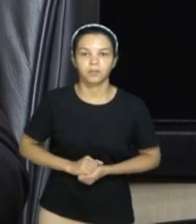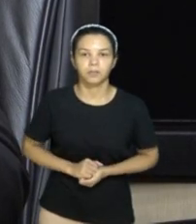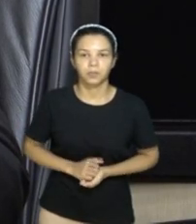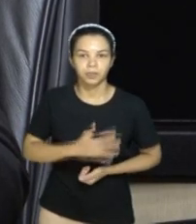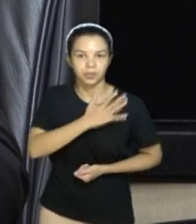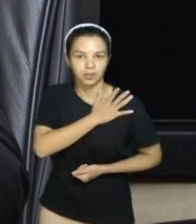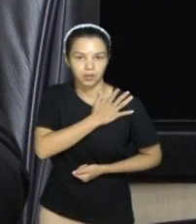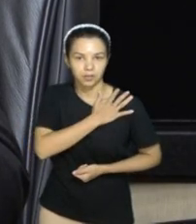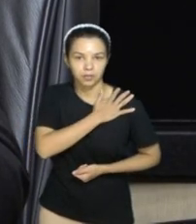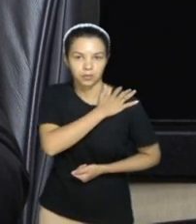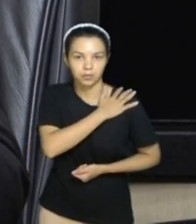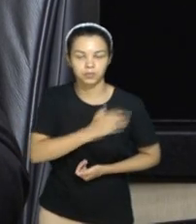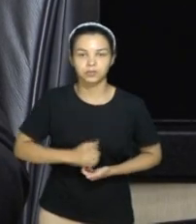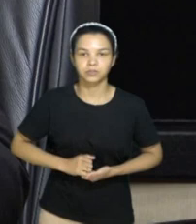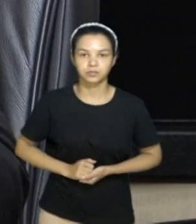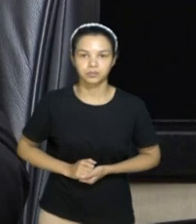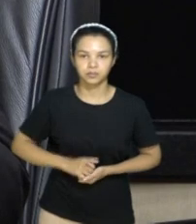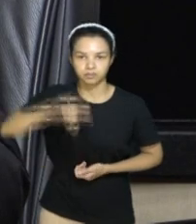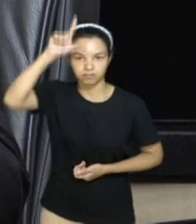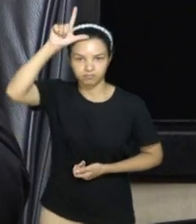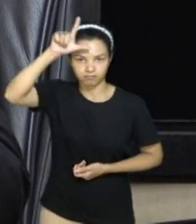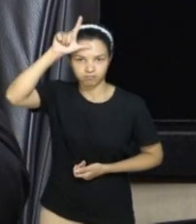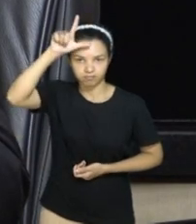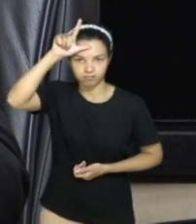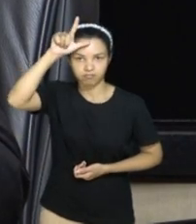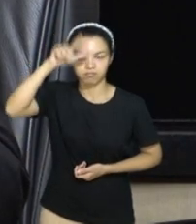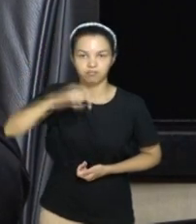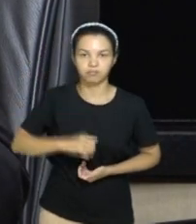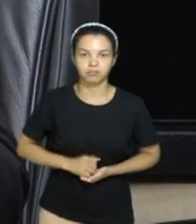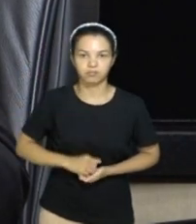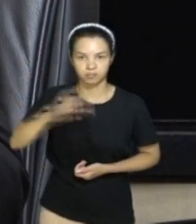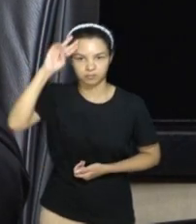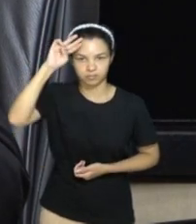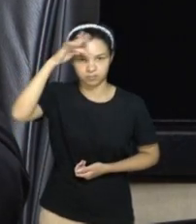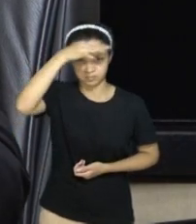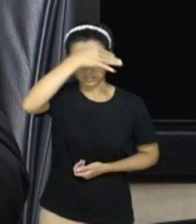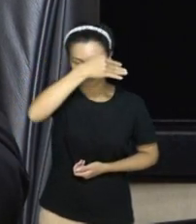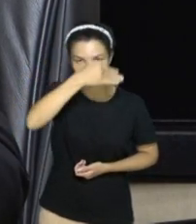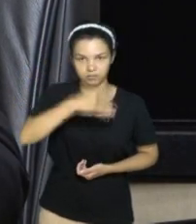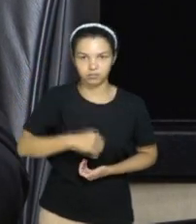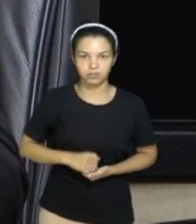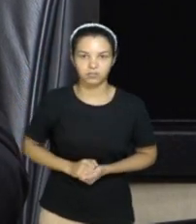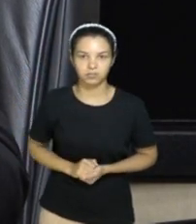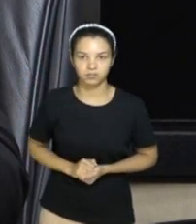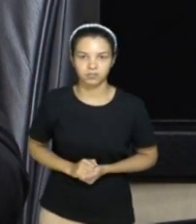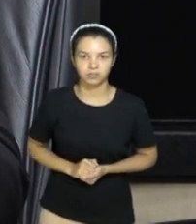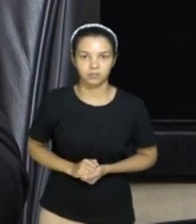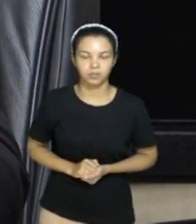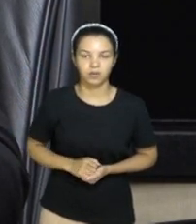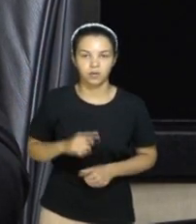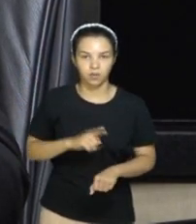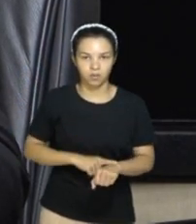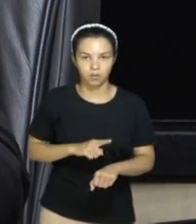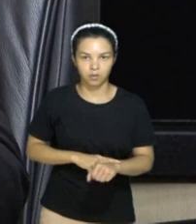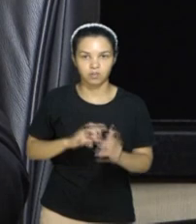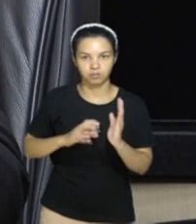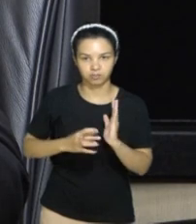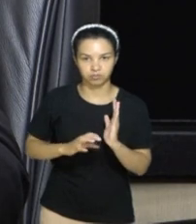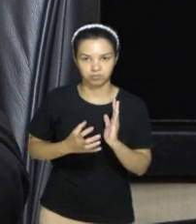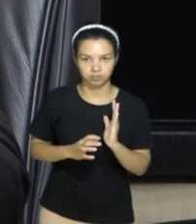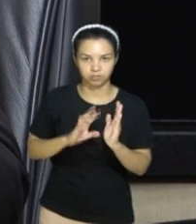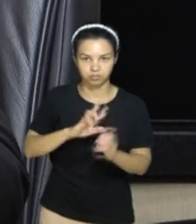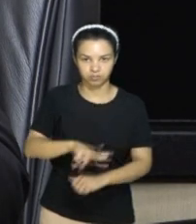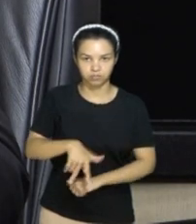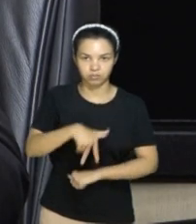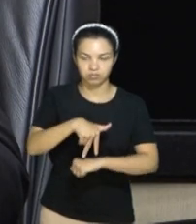Lima Fabiano da luz e Luciano carminatti grande expediente neste horário destinado aos partidos políticos fizeram uso da palavra